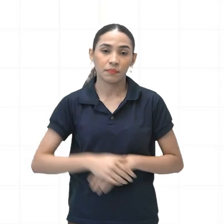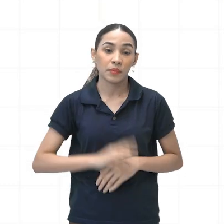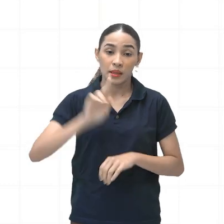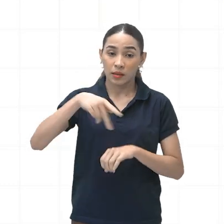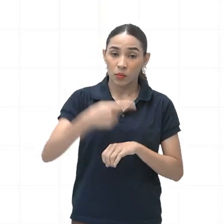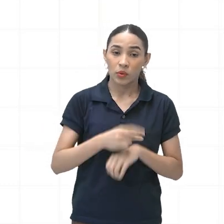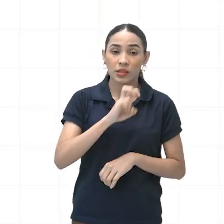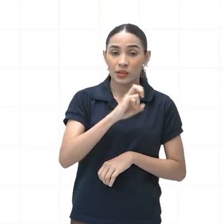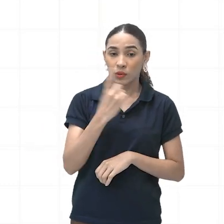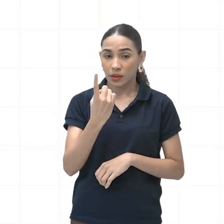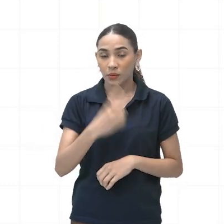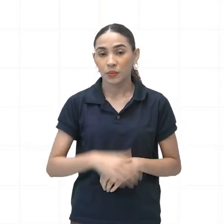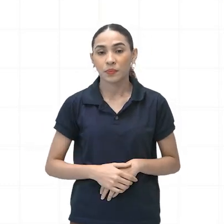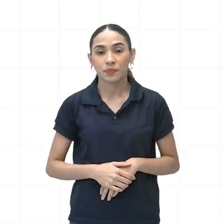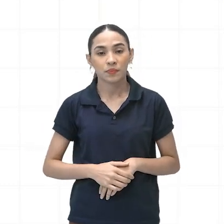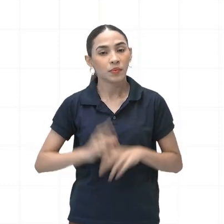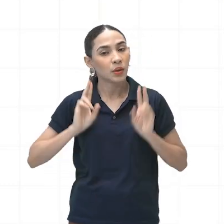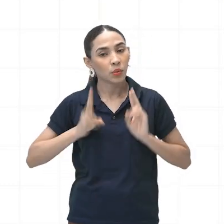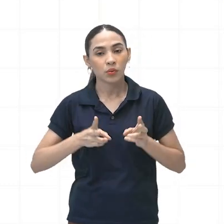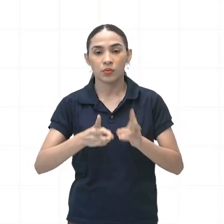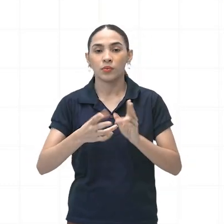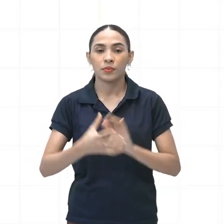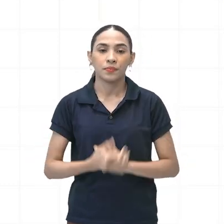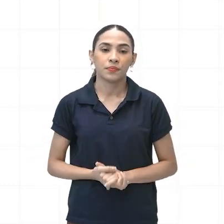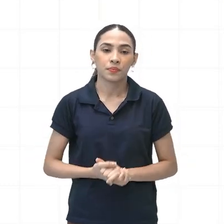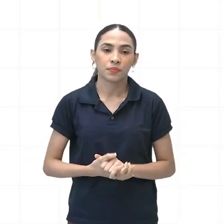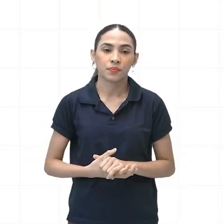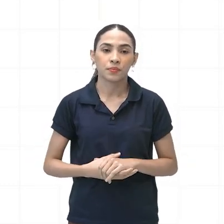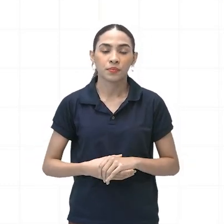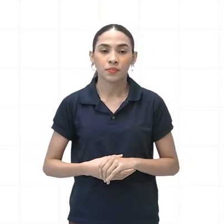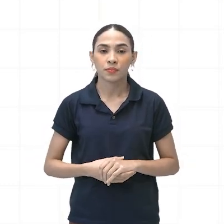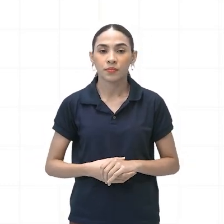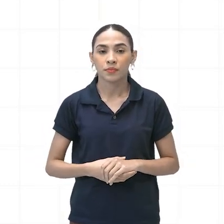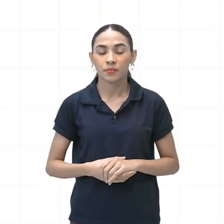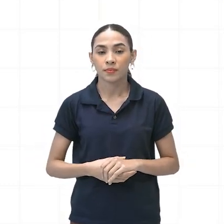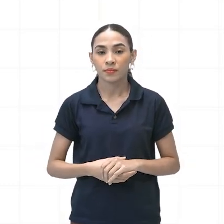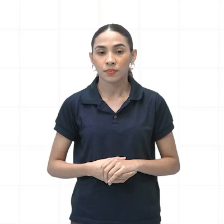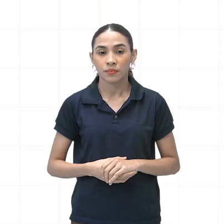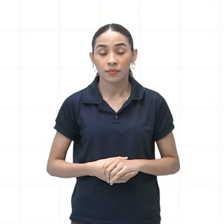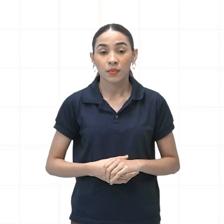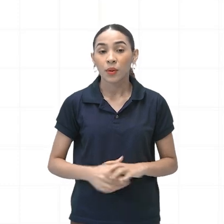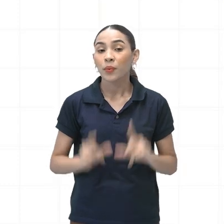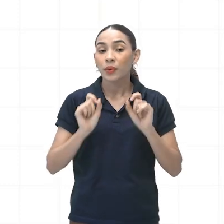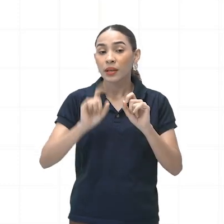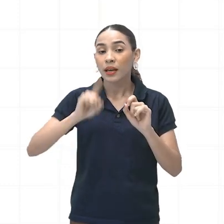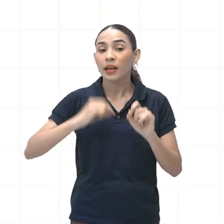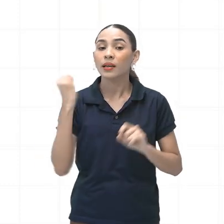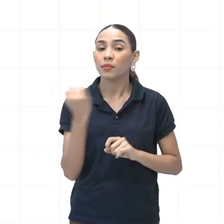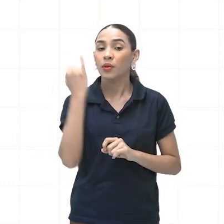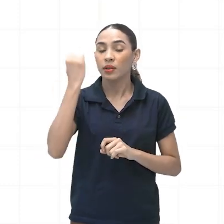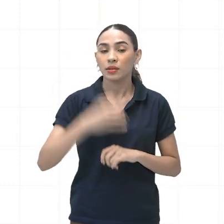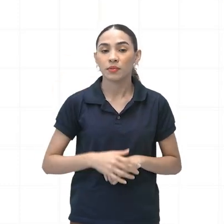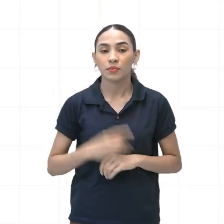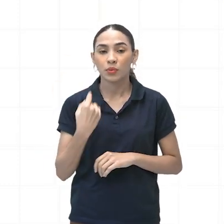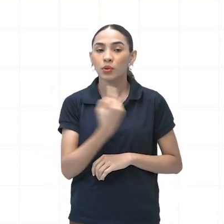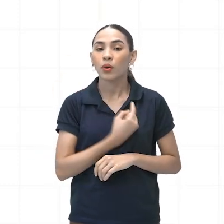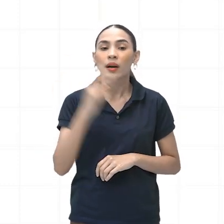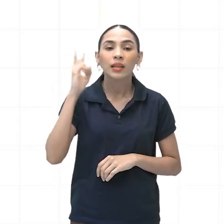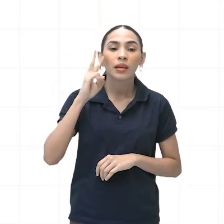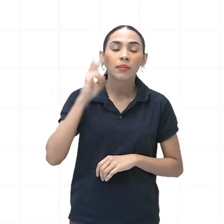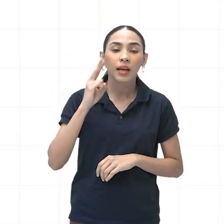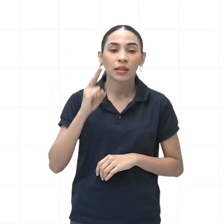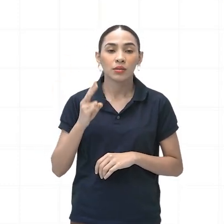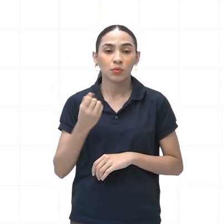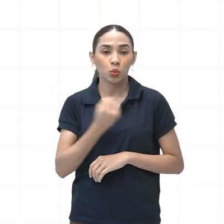depois 51 e assim sucessivamente, tá bom? O que é importante a gente lembrar dos